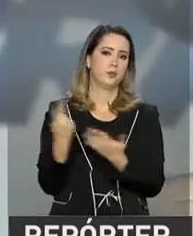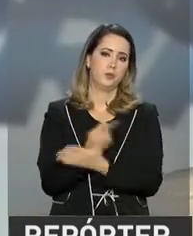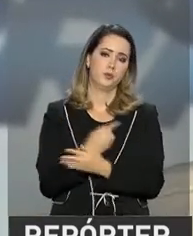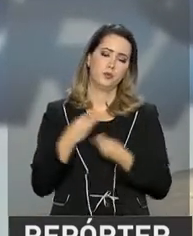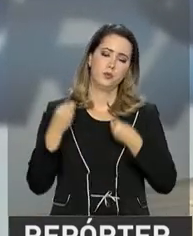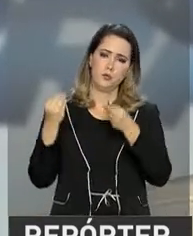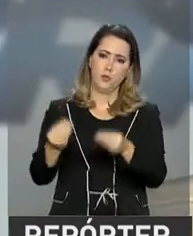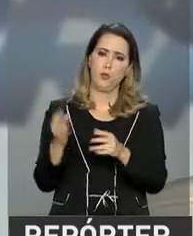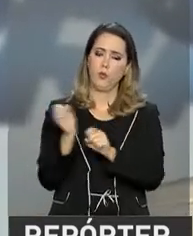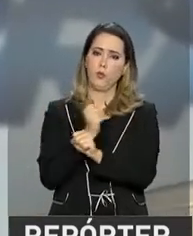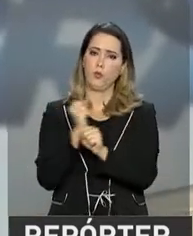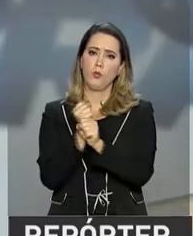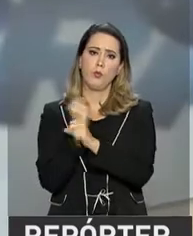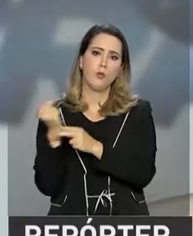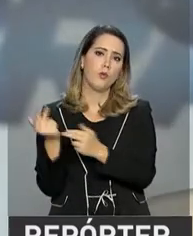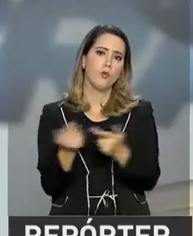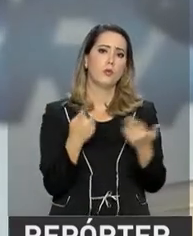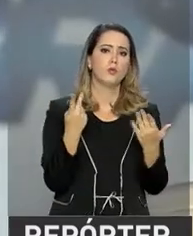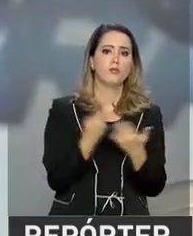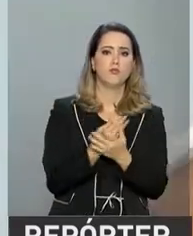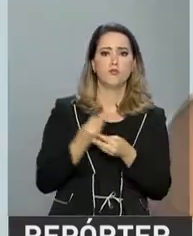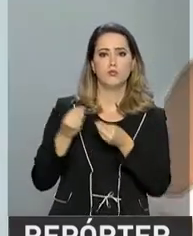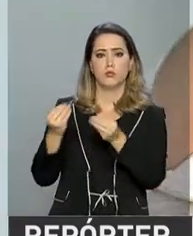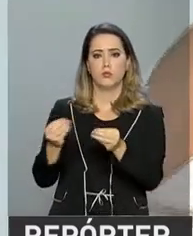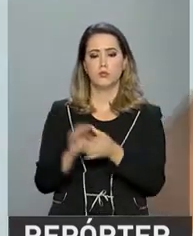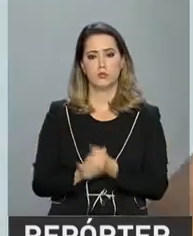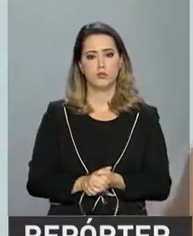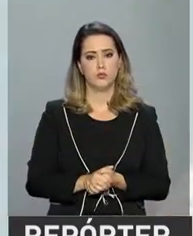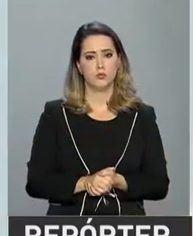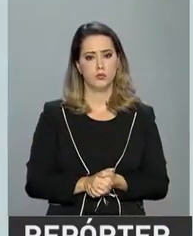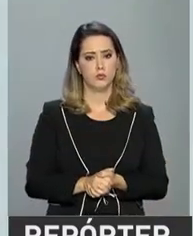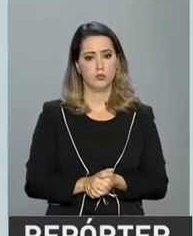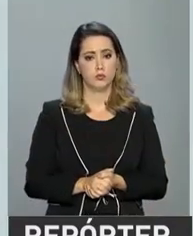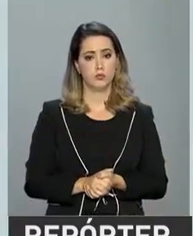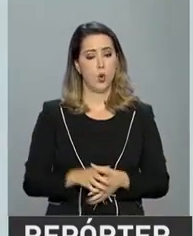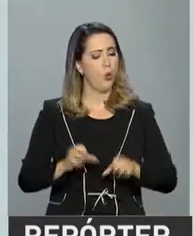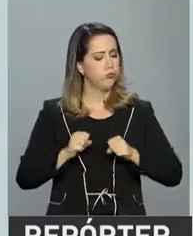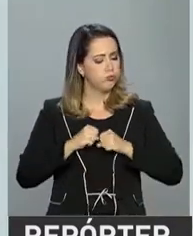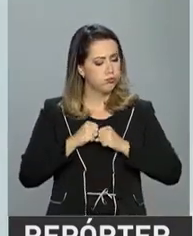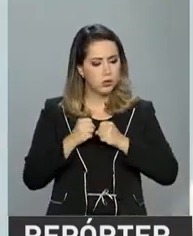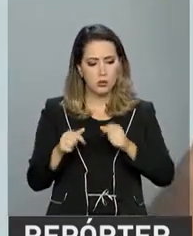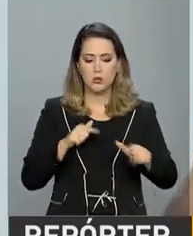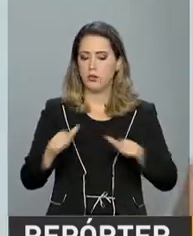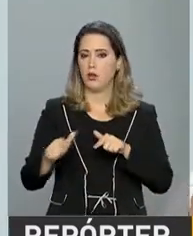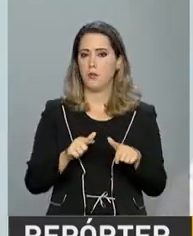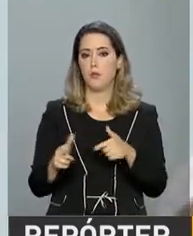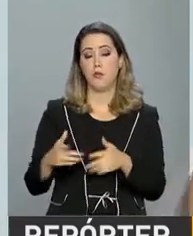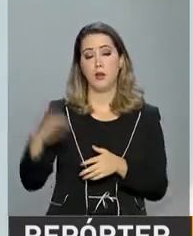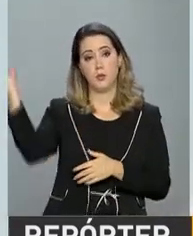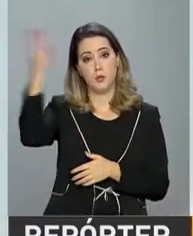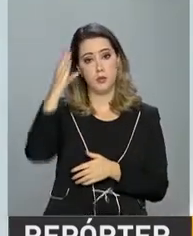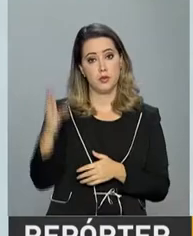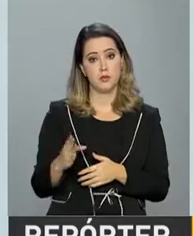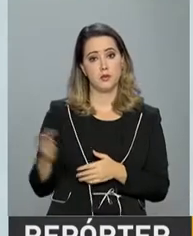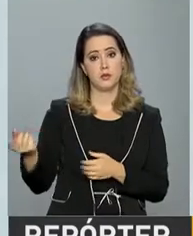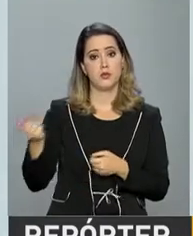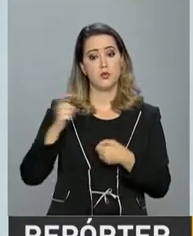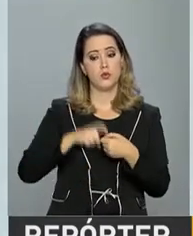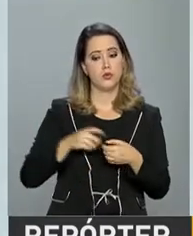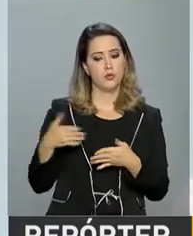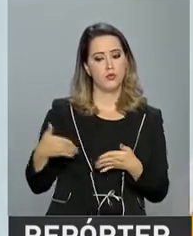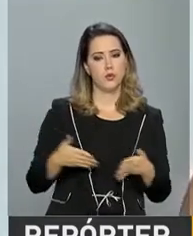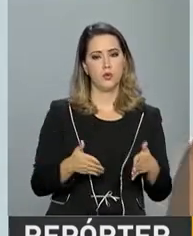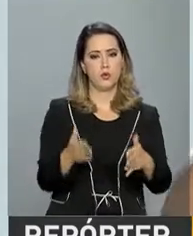que obras como essas sejam entregues foi realizado um grande trabalho para colocar o brasil de volta nos trilhos